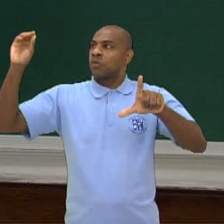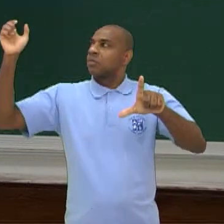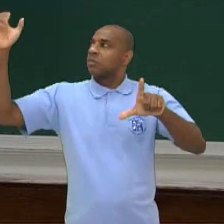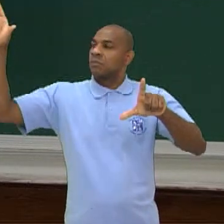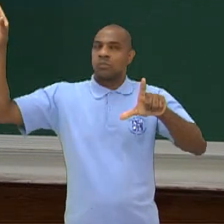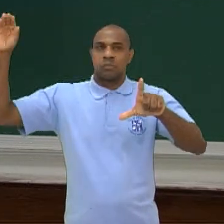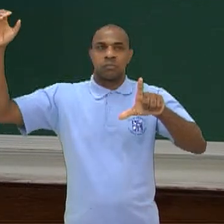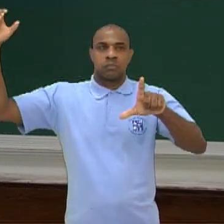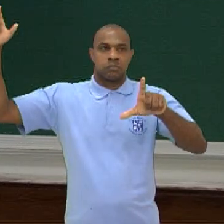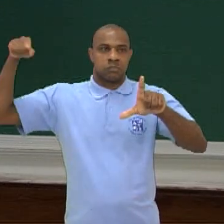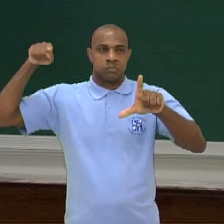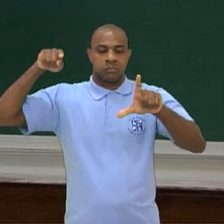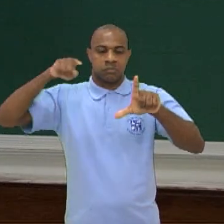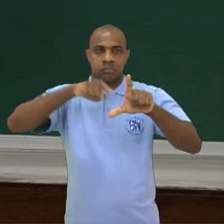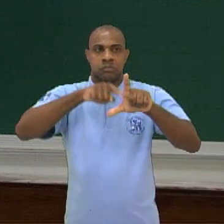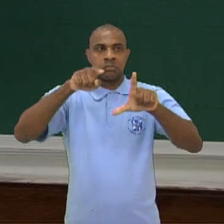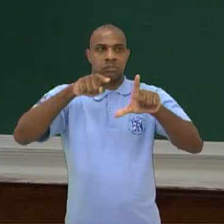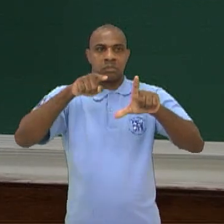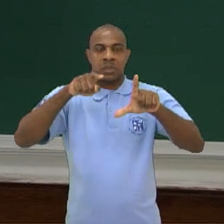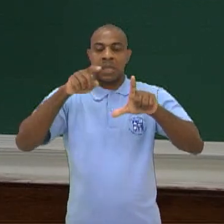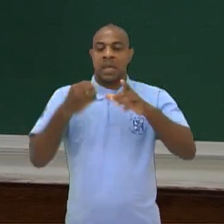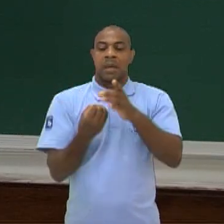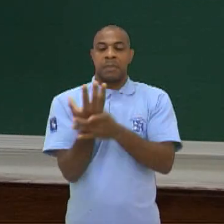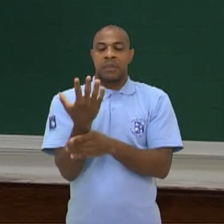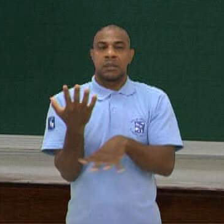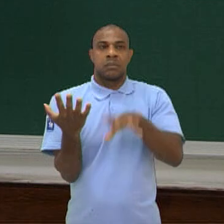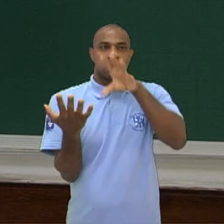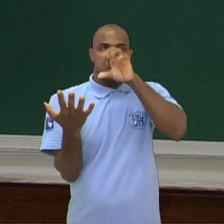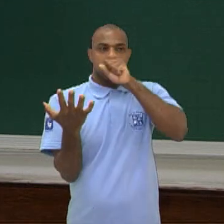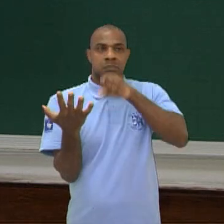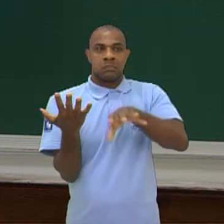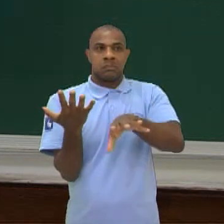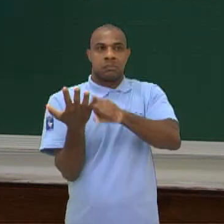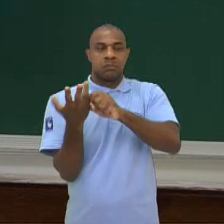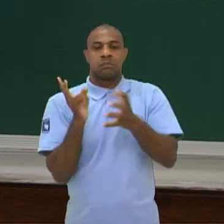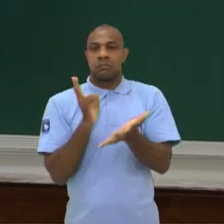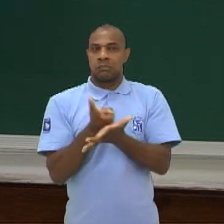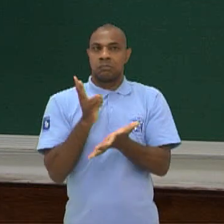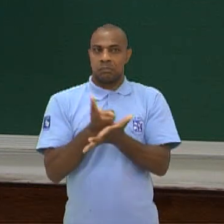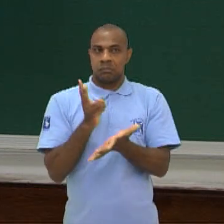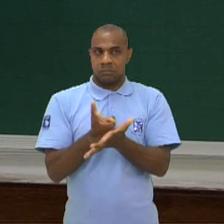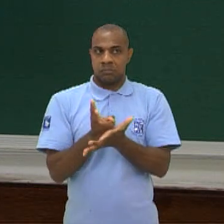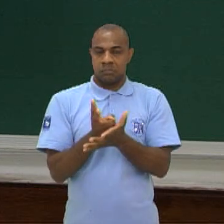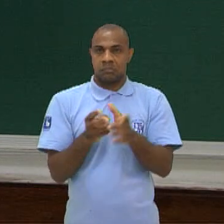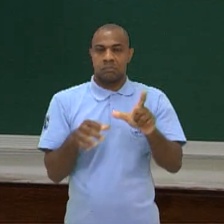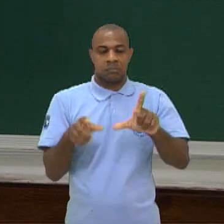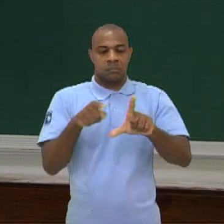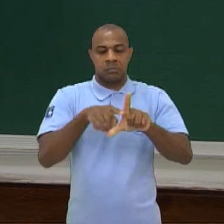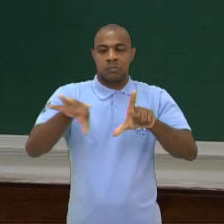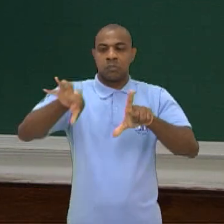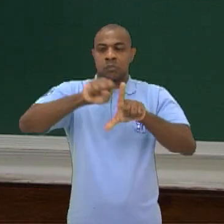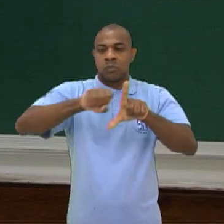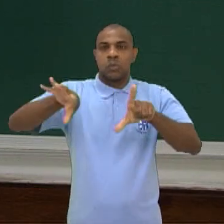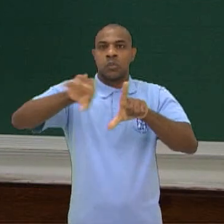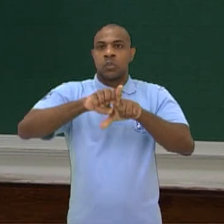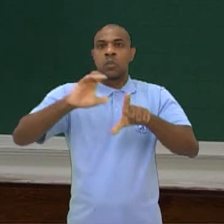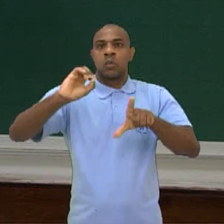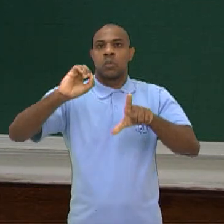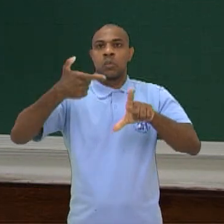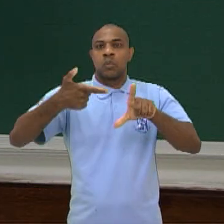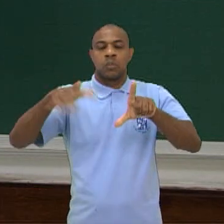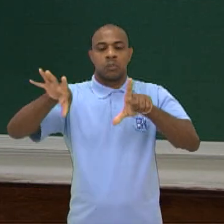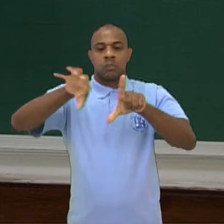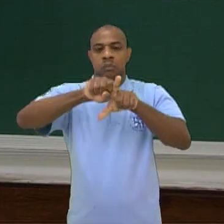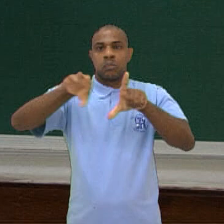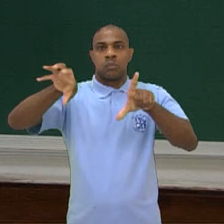continua respirando, que é a linha vermelha. A respiração dela é constante. Então, ela está consumindo mais oxigênio do que produzindo, porque ela só produz o